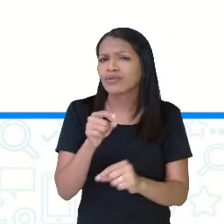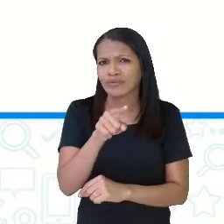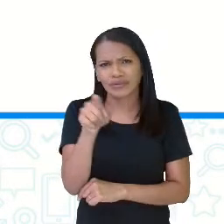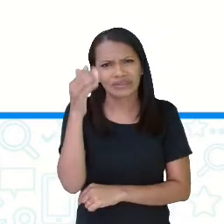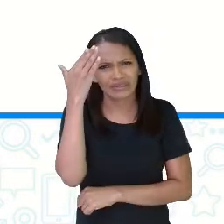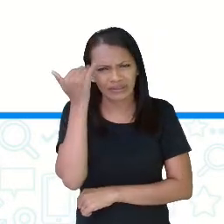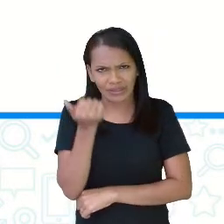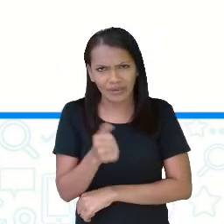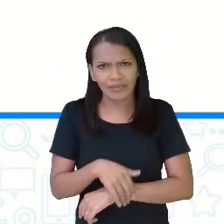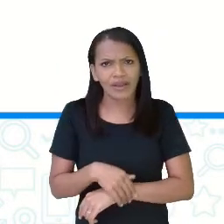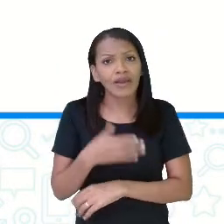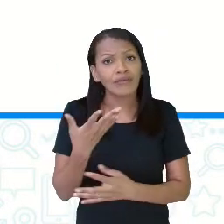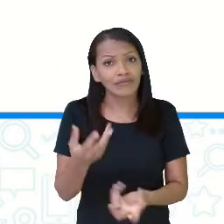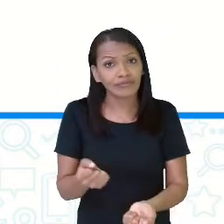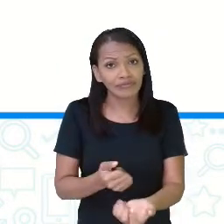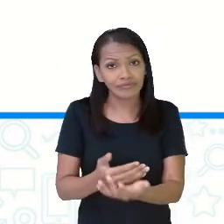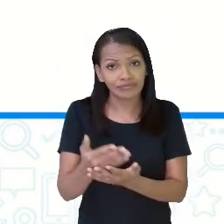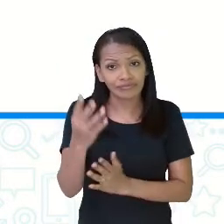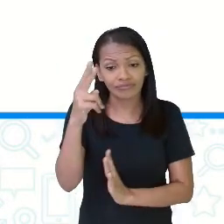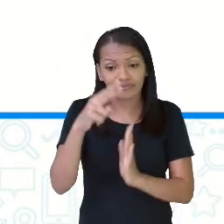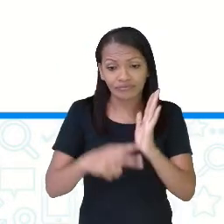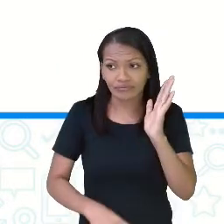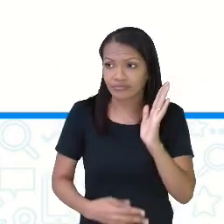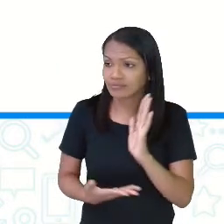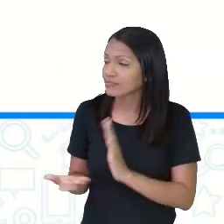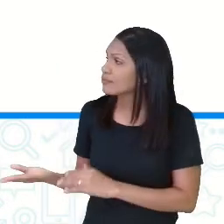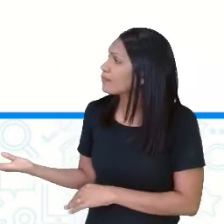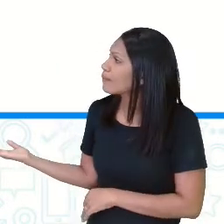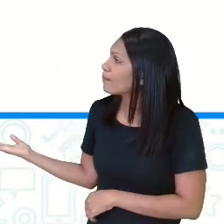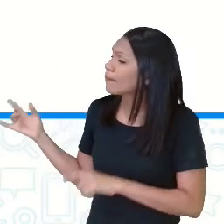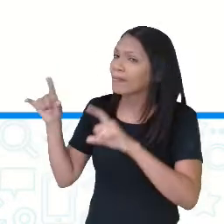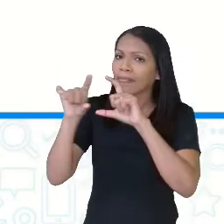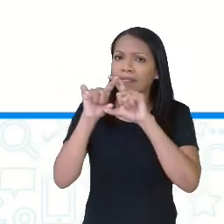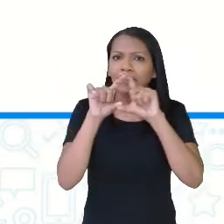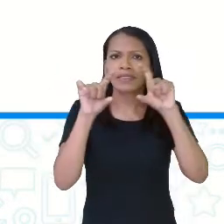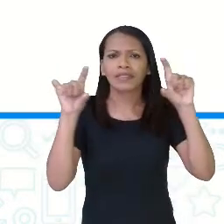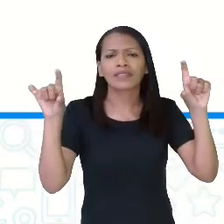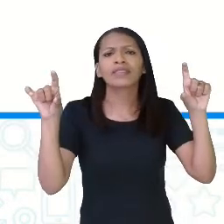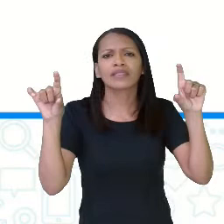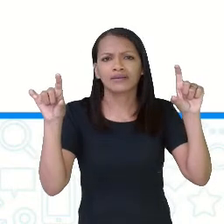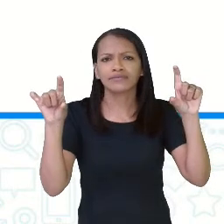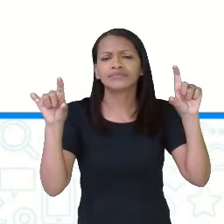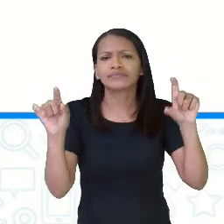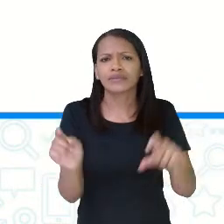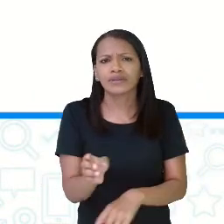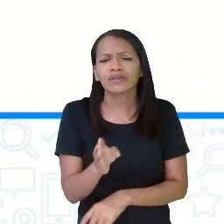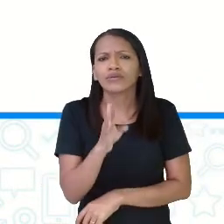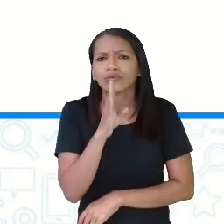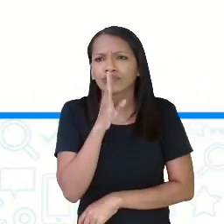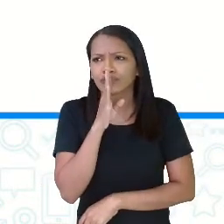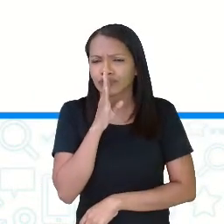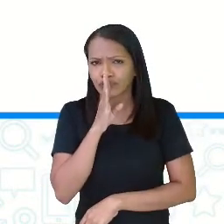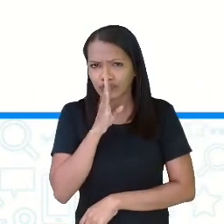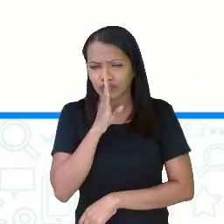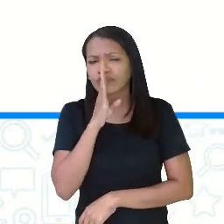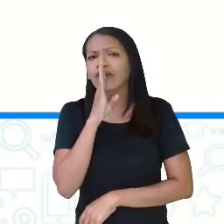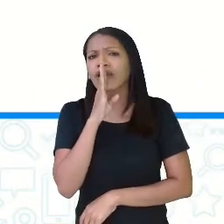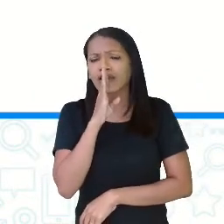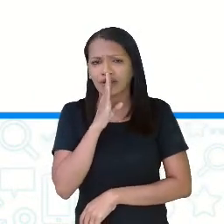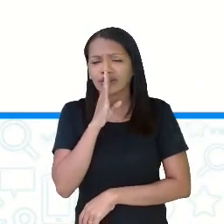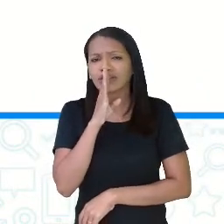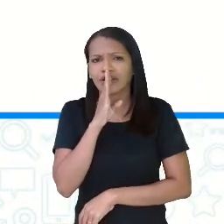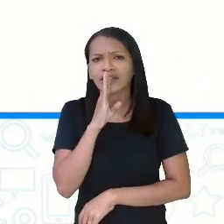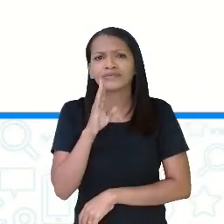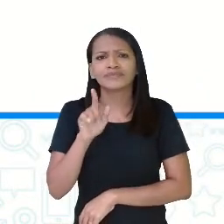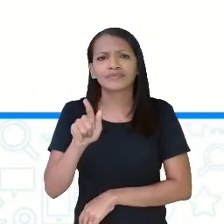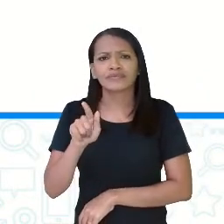saber daqui a pouco. Vamos começar a ler. O título do nosso poema é Silêncio Guerreiro. Professora, a